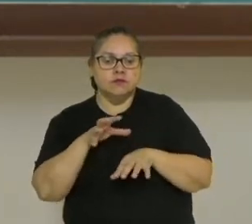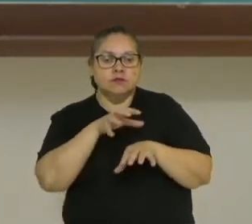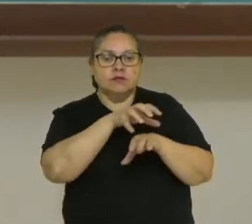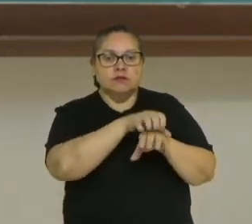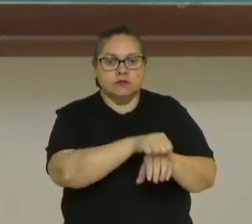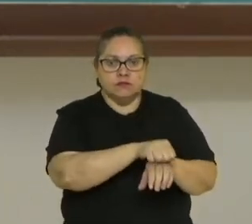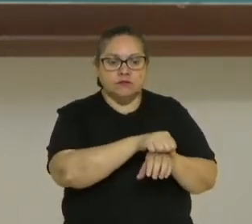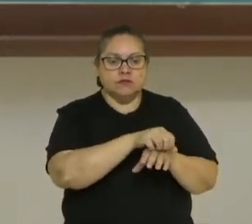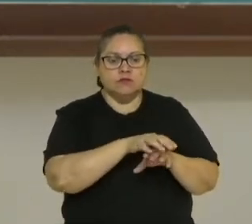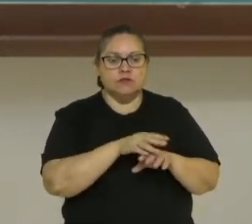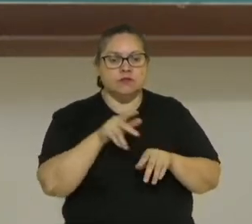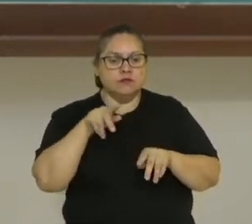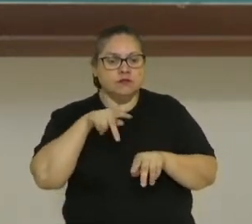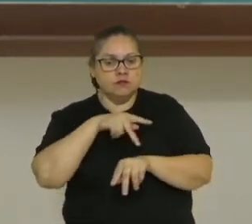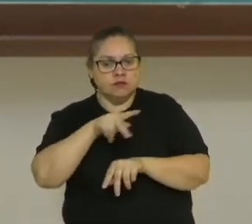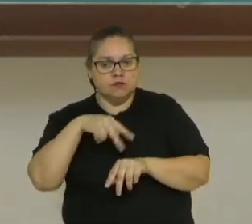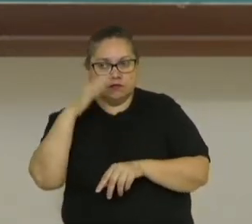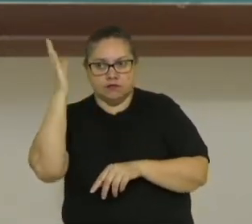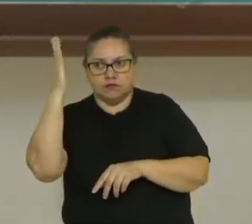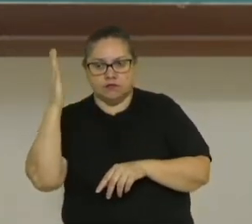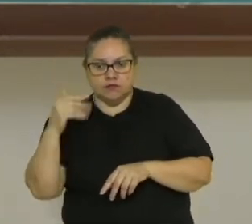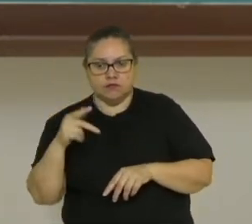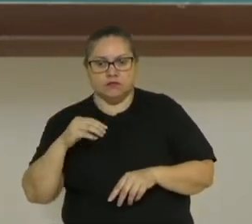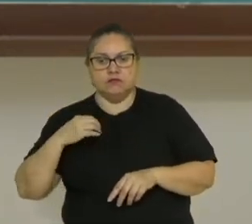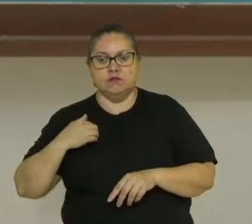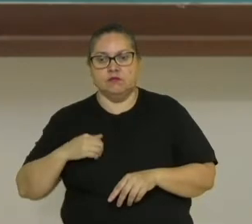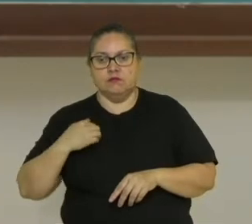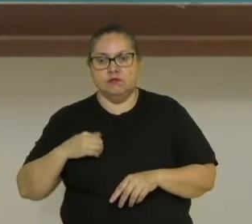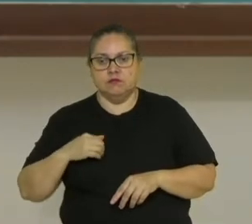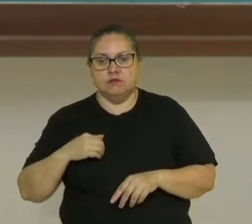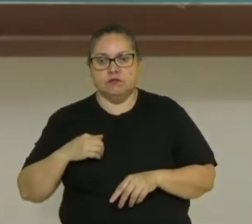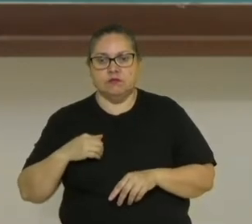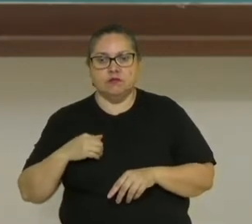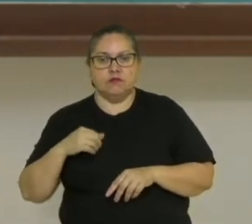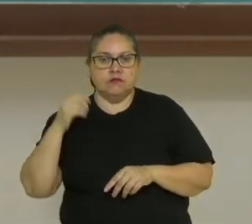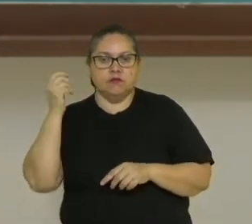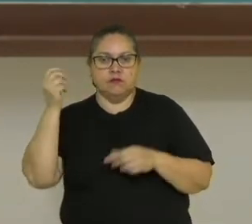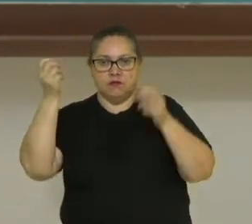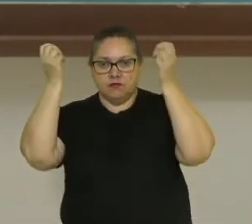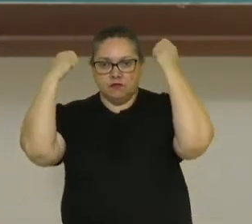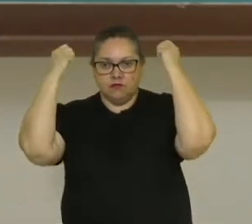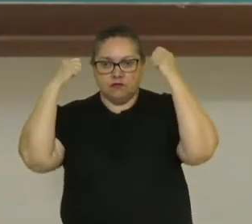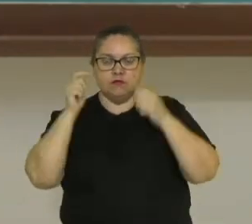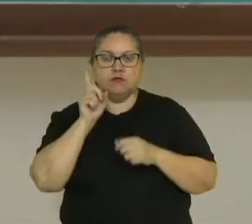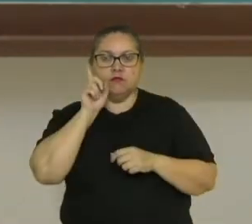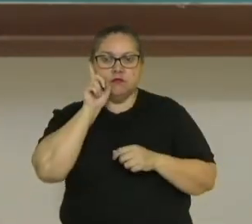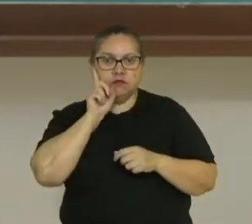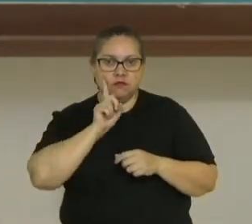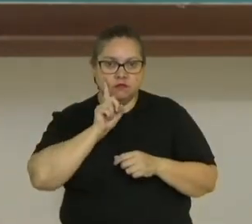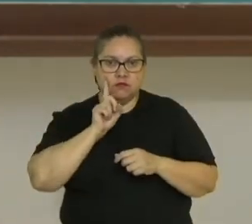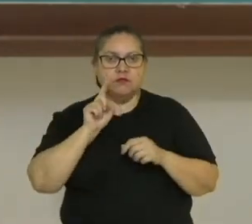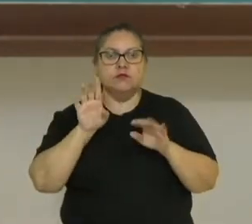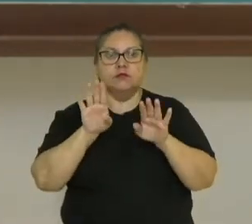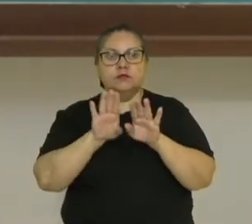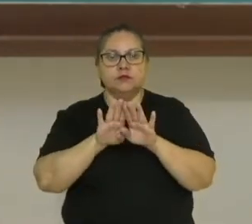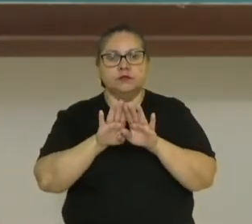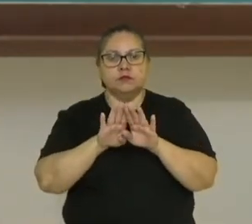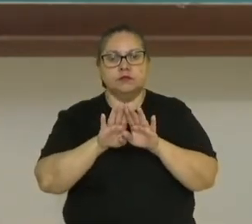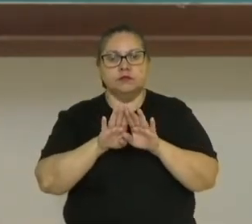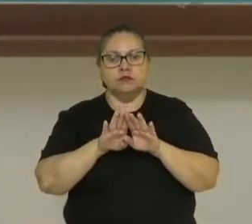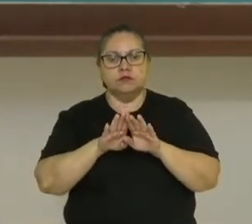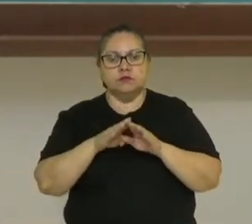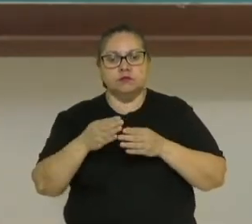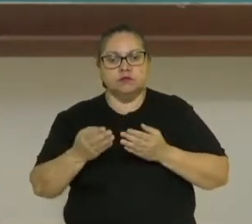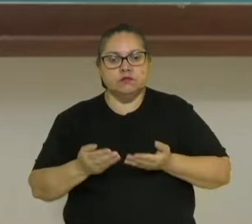colonizações. Países como Brasil, Argentina, México, até mesmo os Estados Unidos, eles